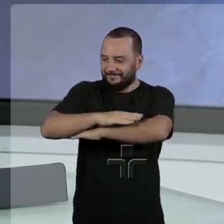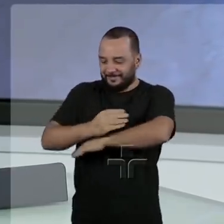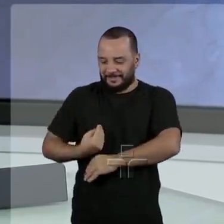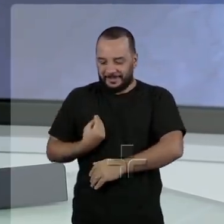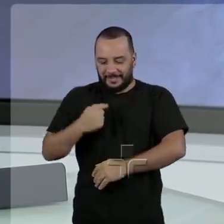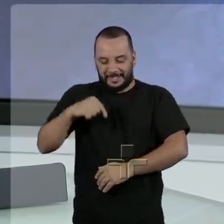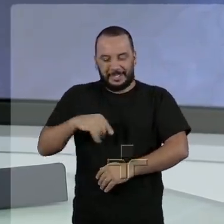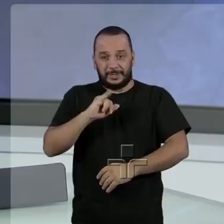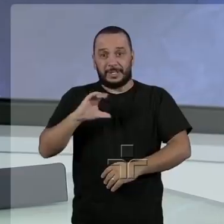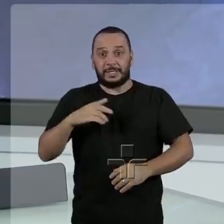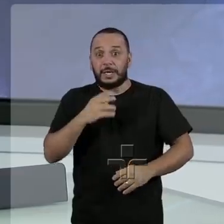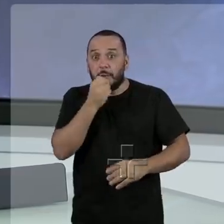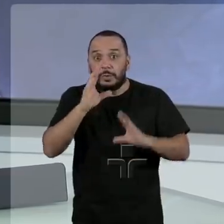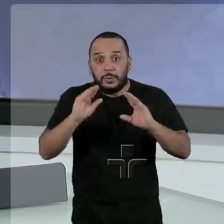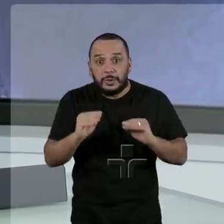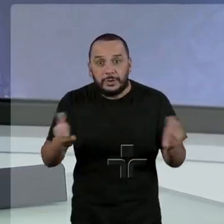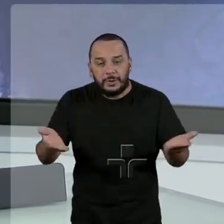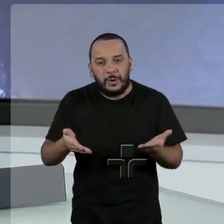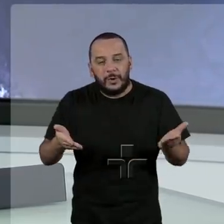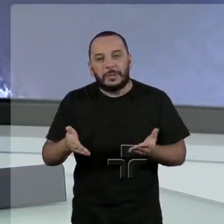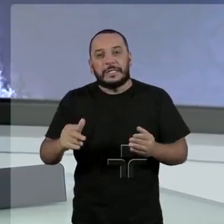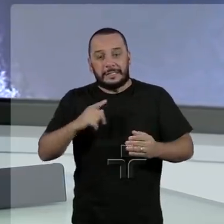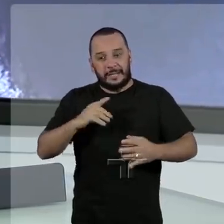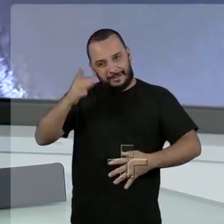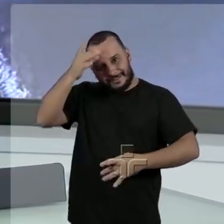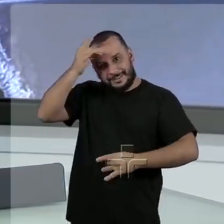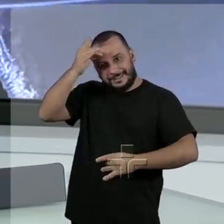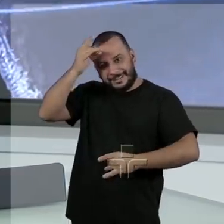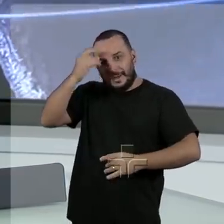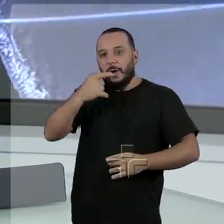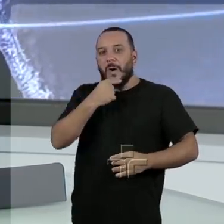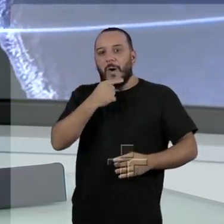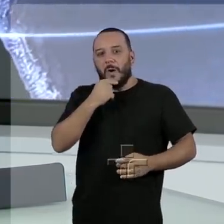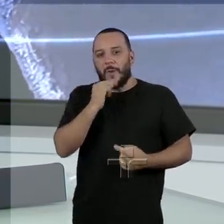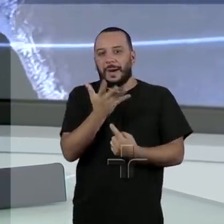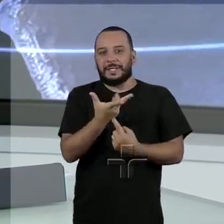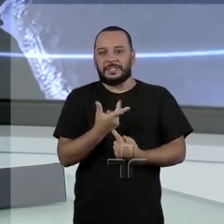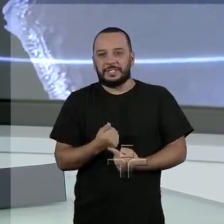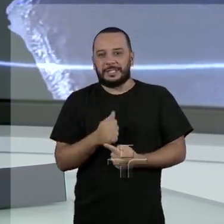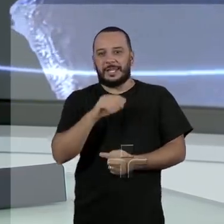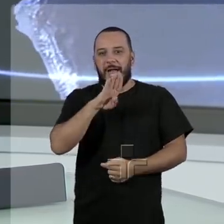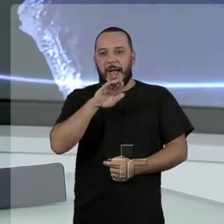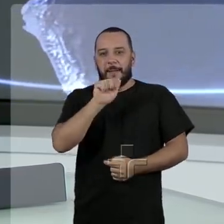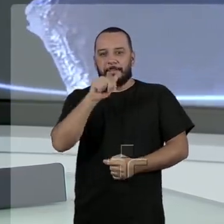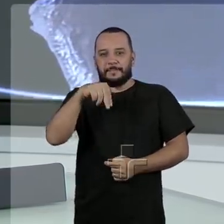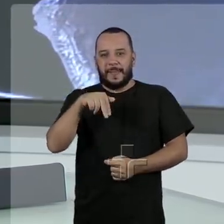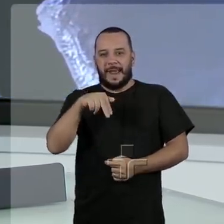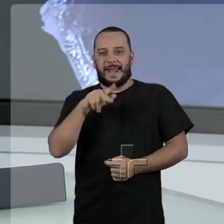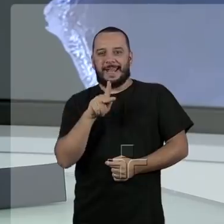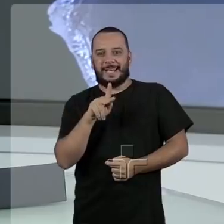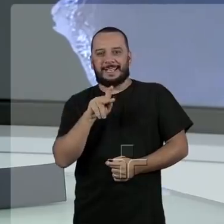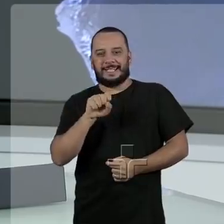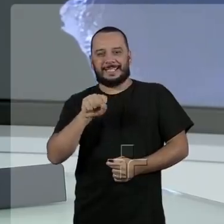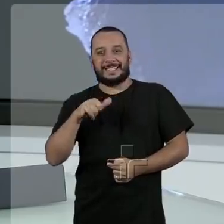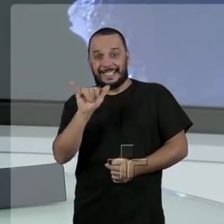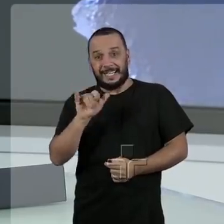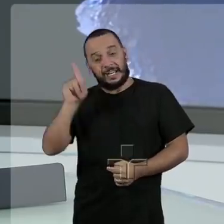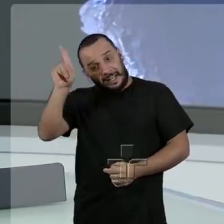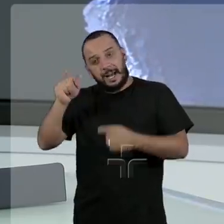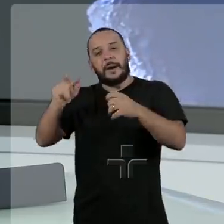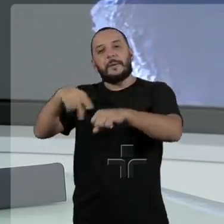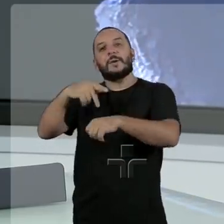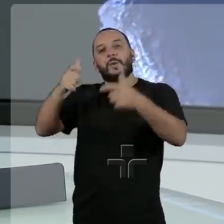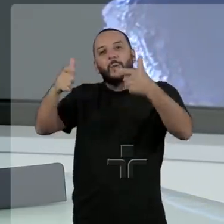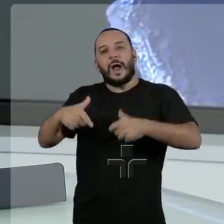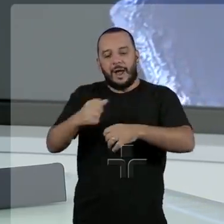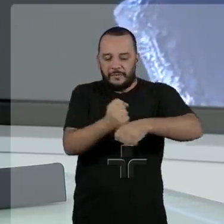noite de hoje vai para mais uma performance do artista britânico Banksy. Desta vez, em Veneza, ele se passou por